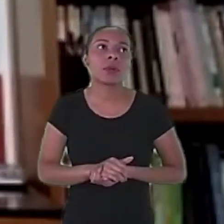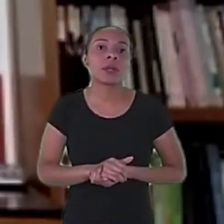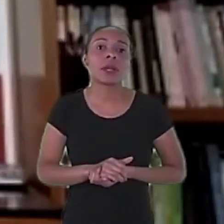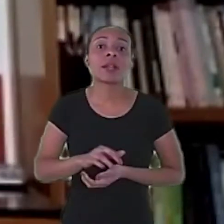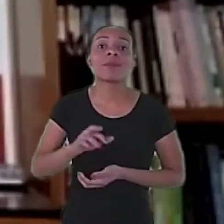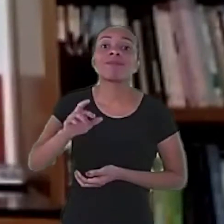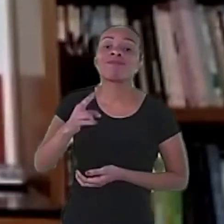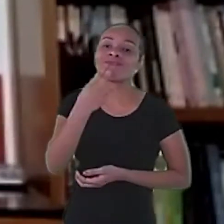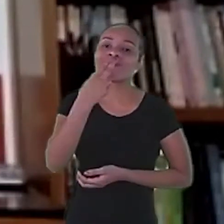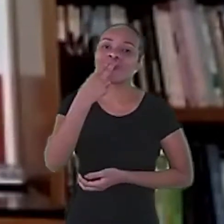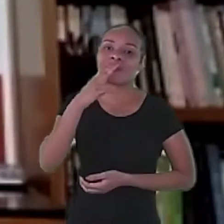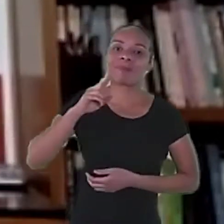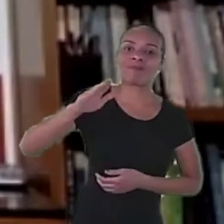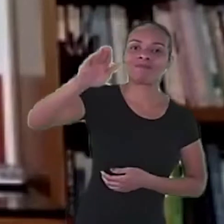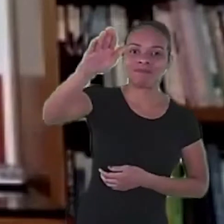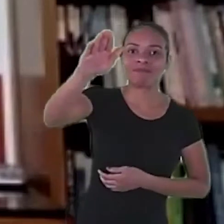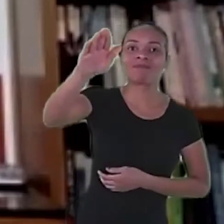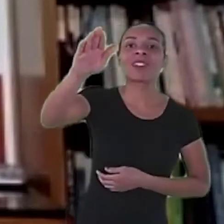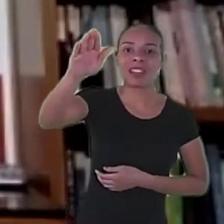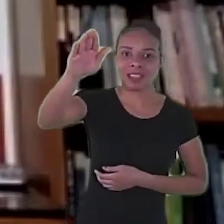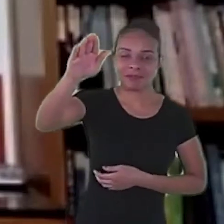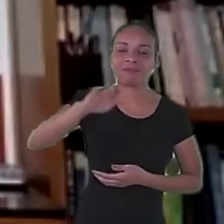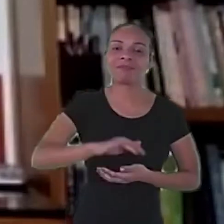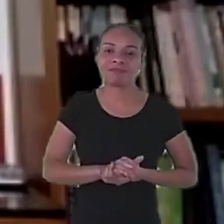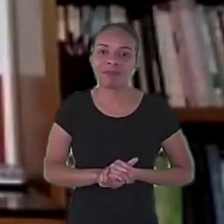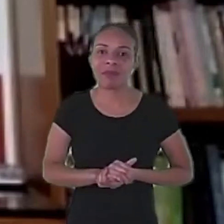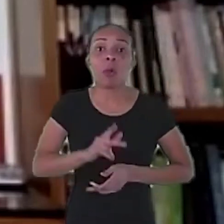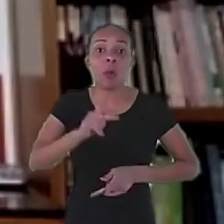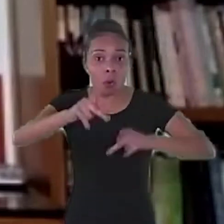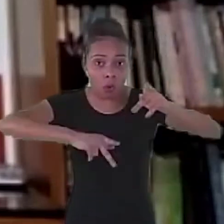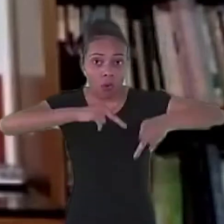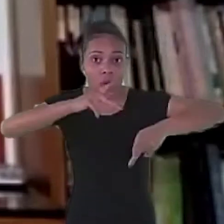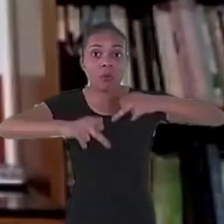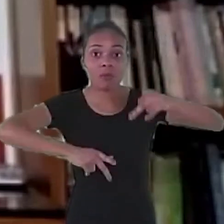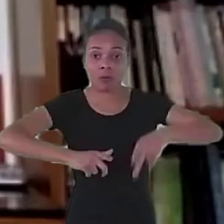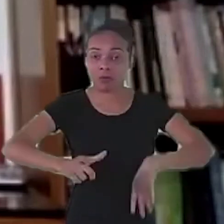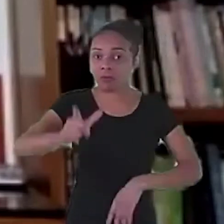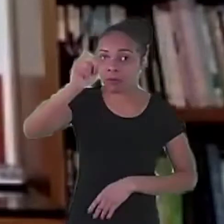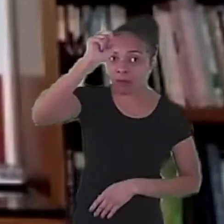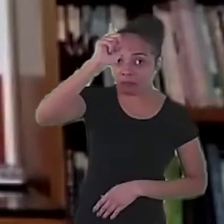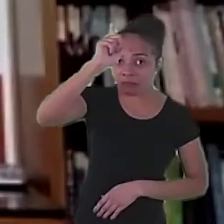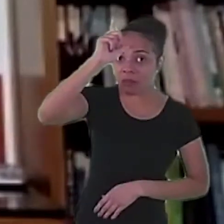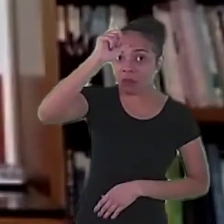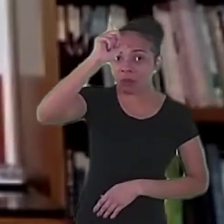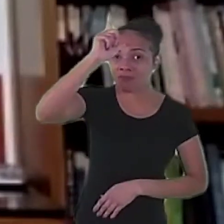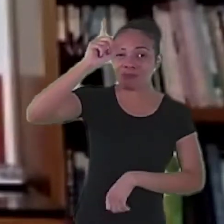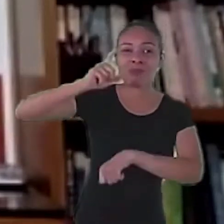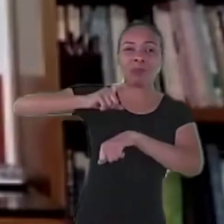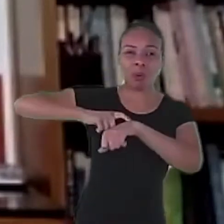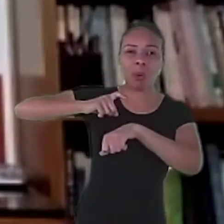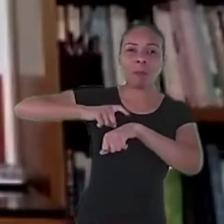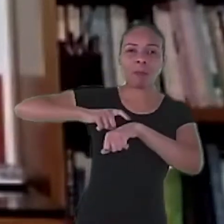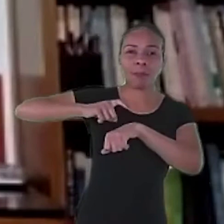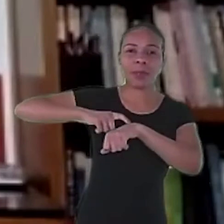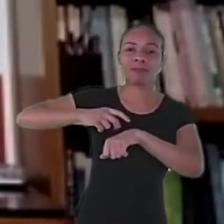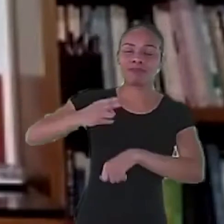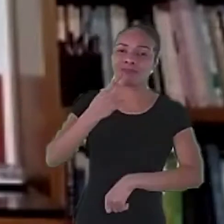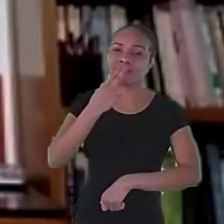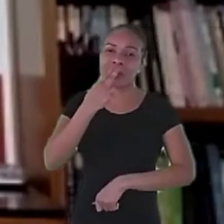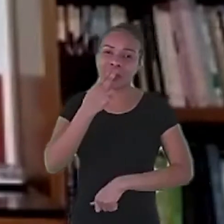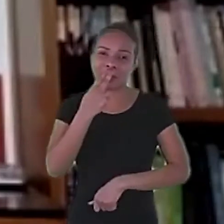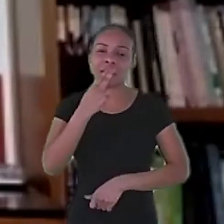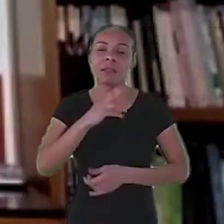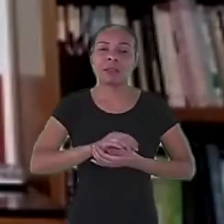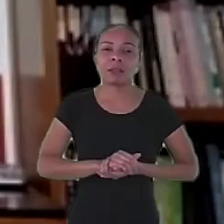Hitler, com o povo alemão, na época do nazismo, se identificando em